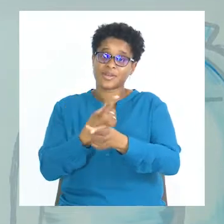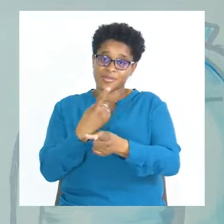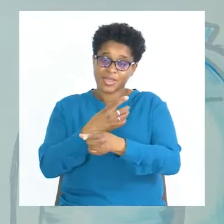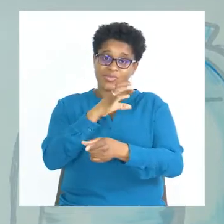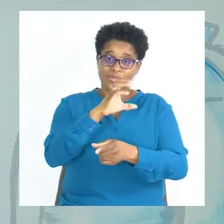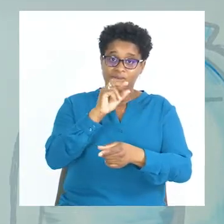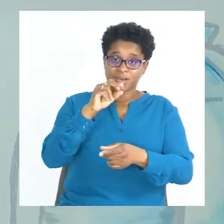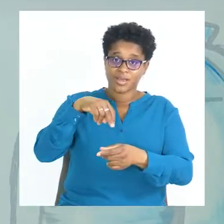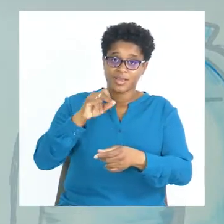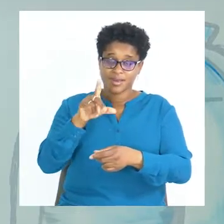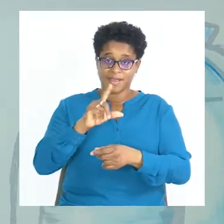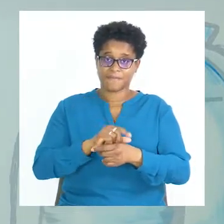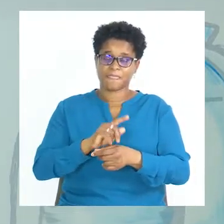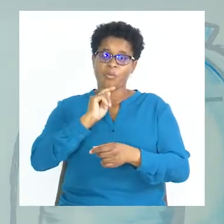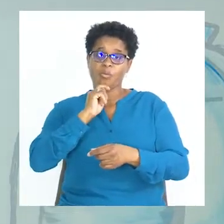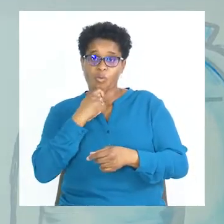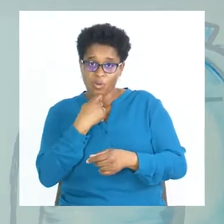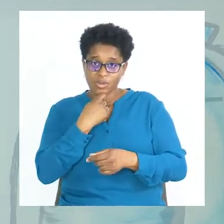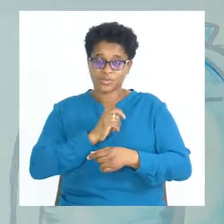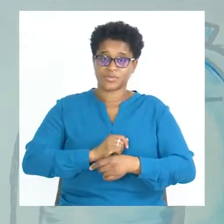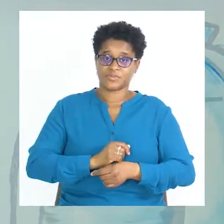no elemento canal. O código